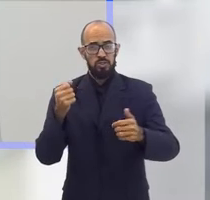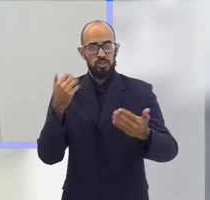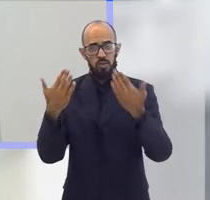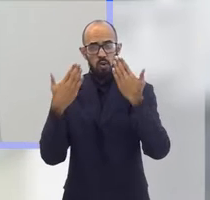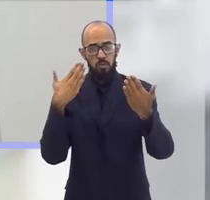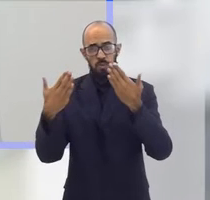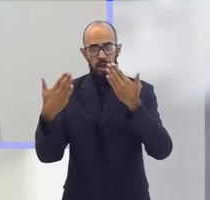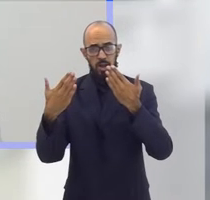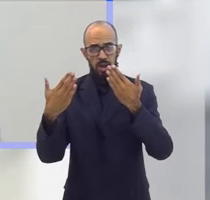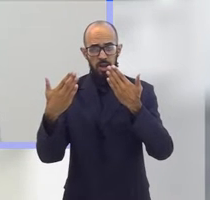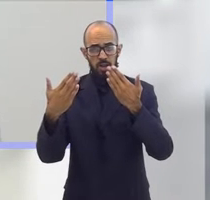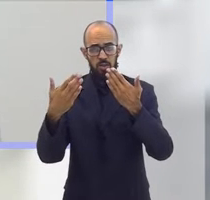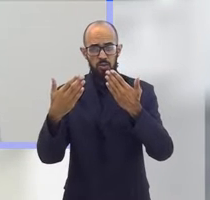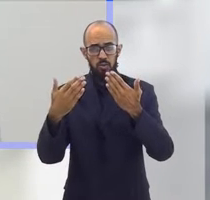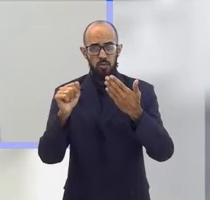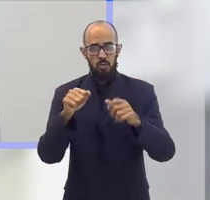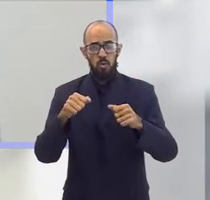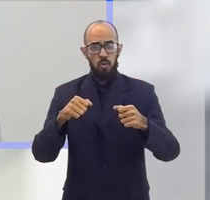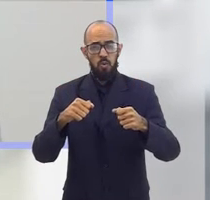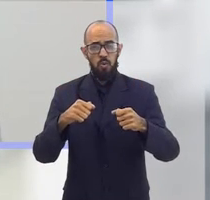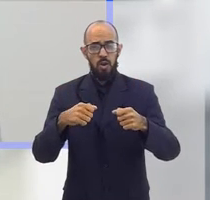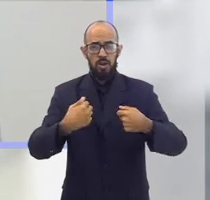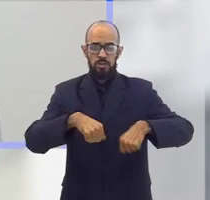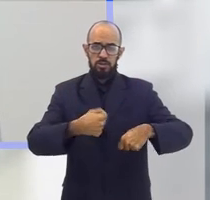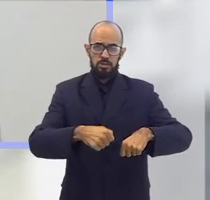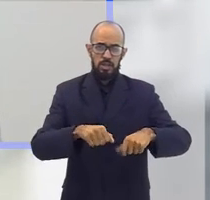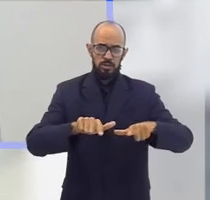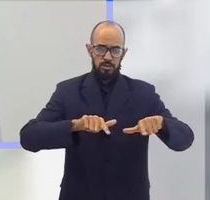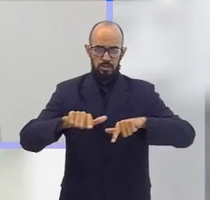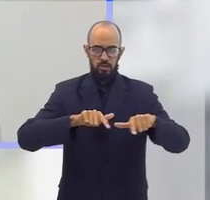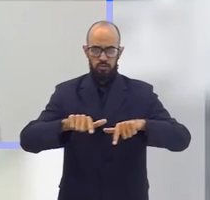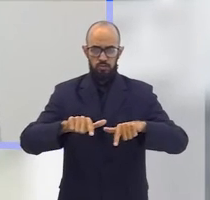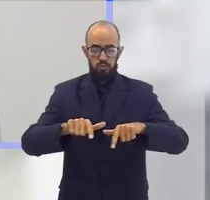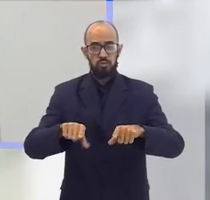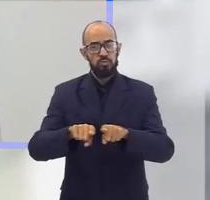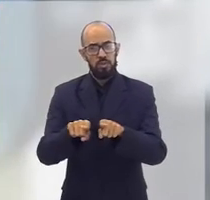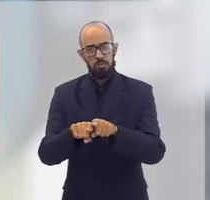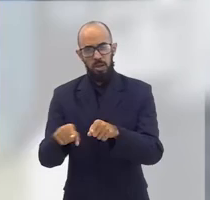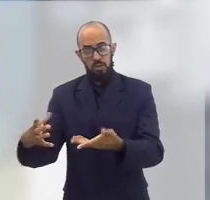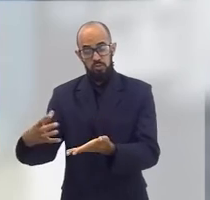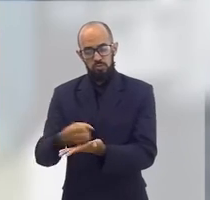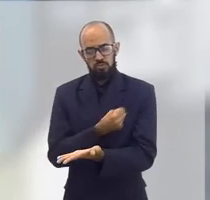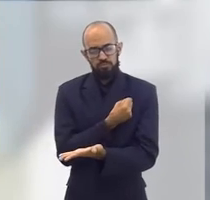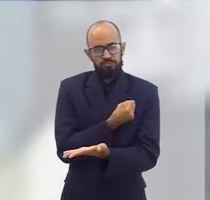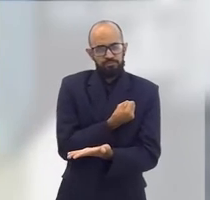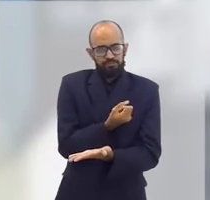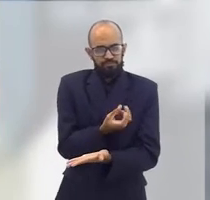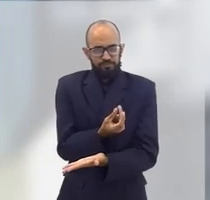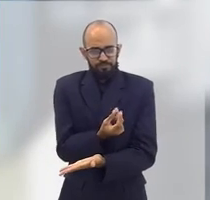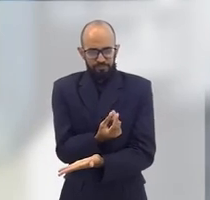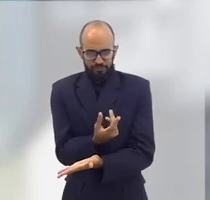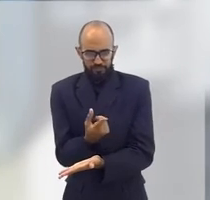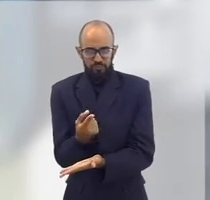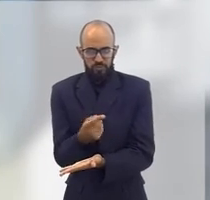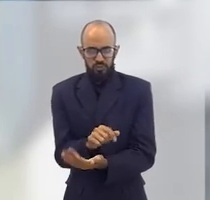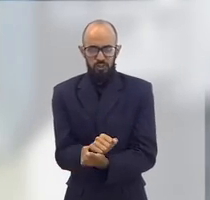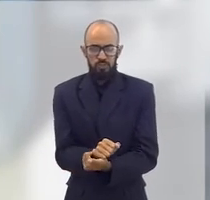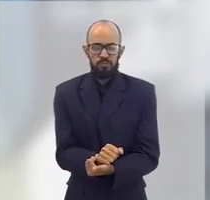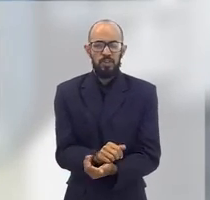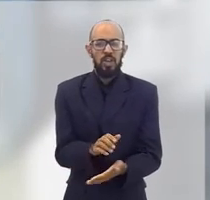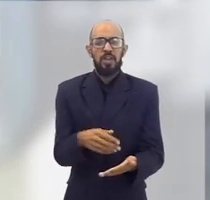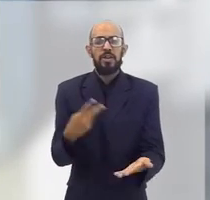abrupta em relação à demanda e, consequentemente, faturamento. Então, a gente chegou, e aí a